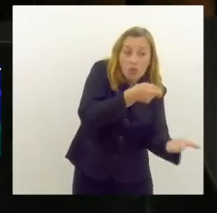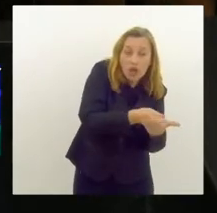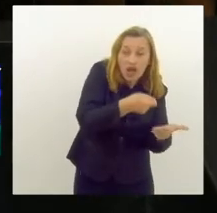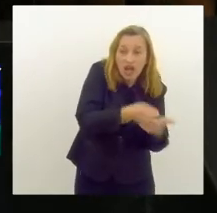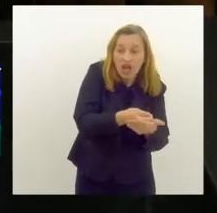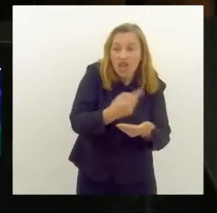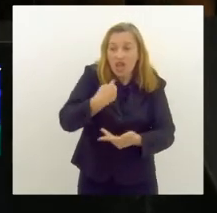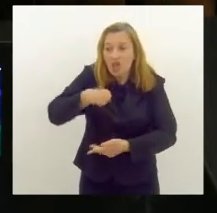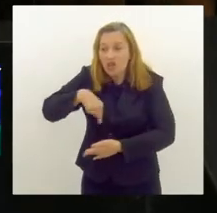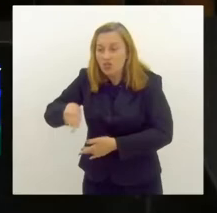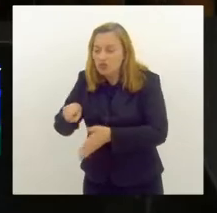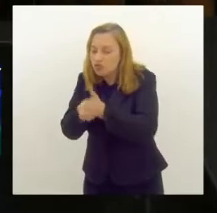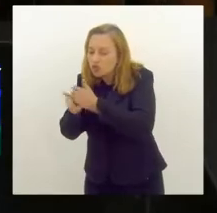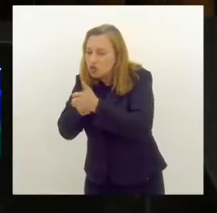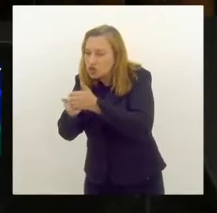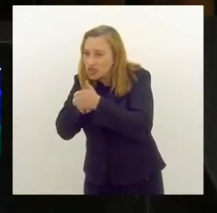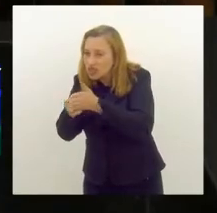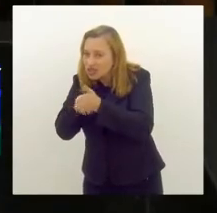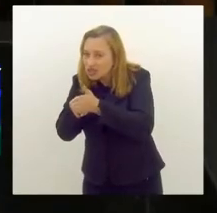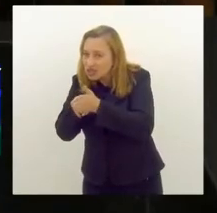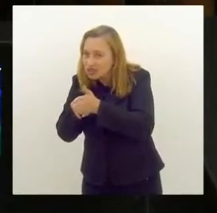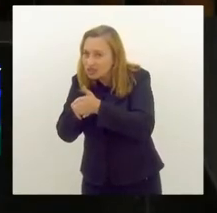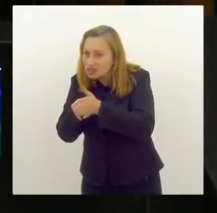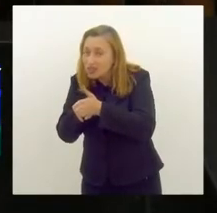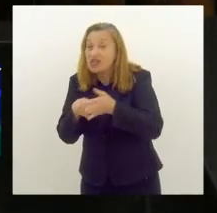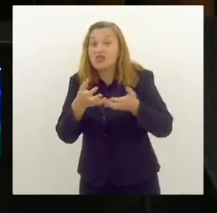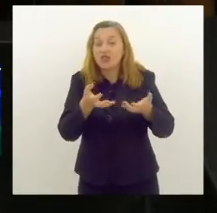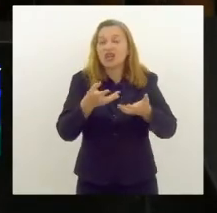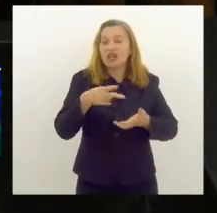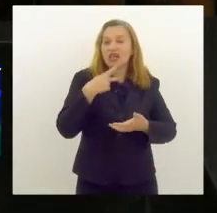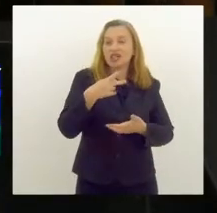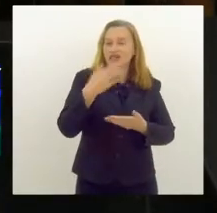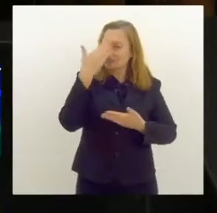eu estava fiscalizando. E eu quero aqui